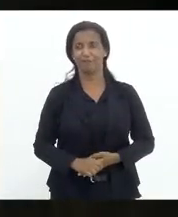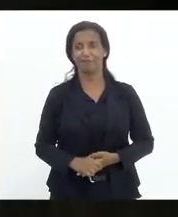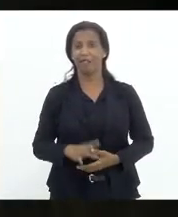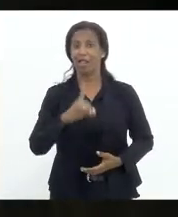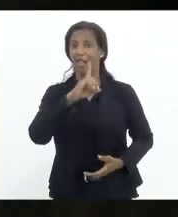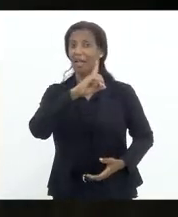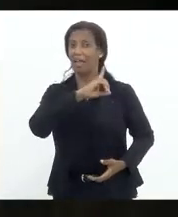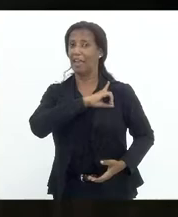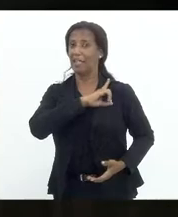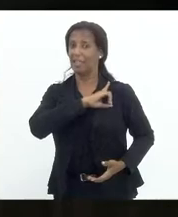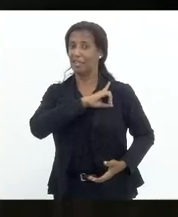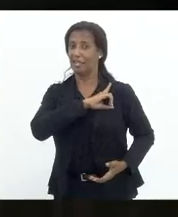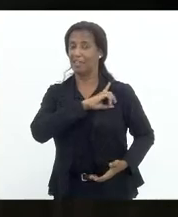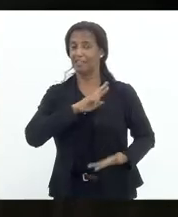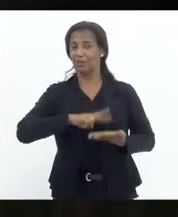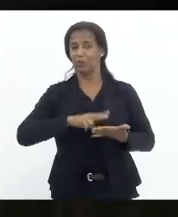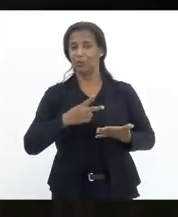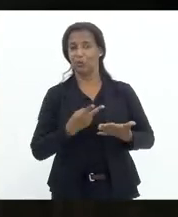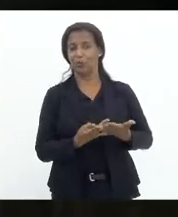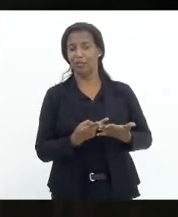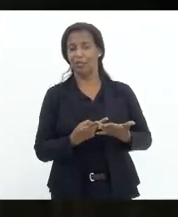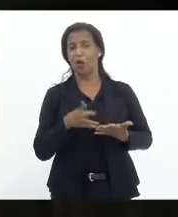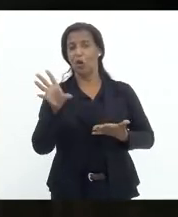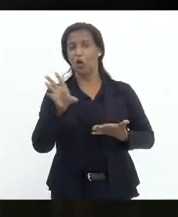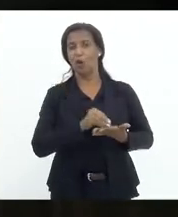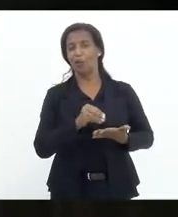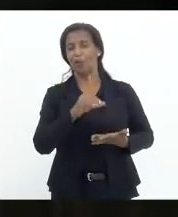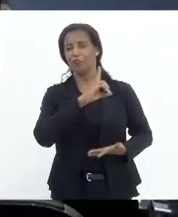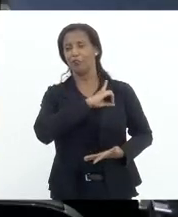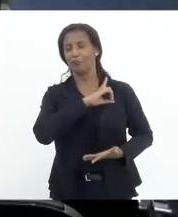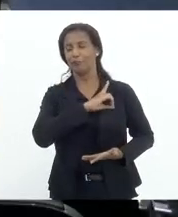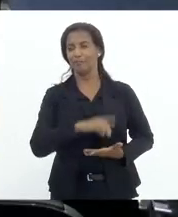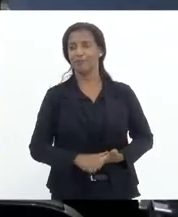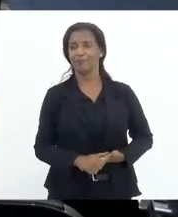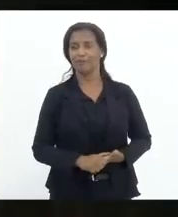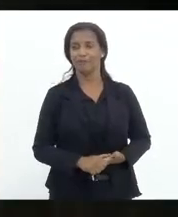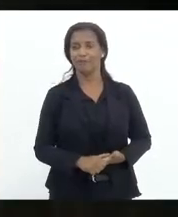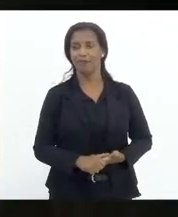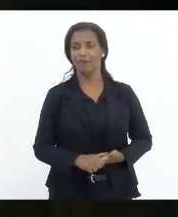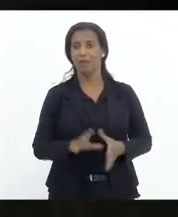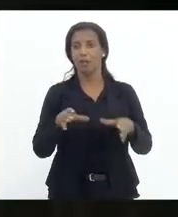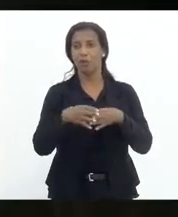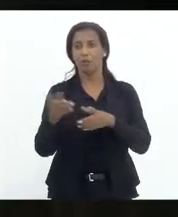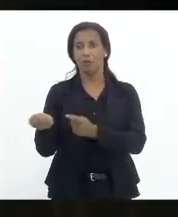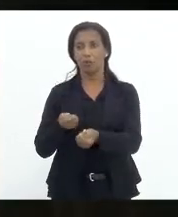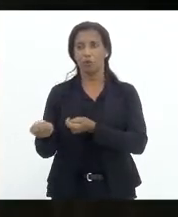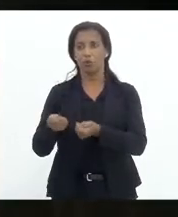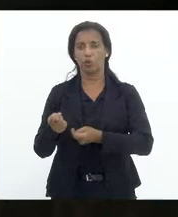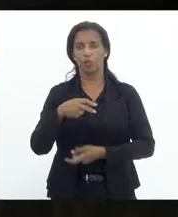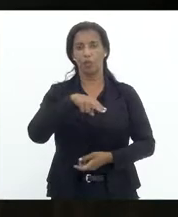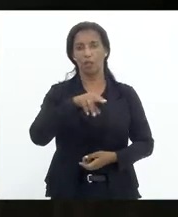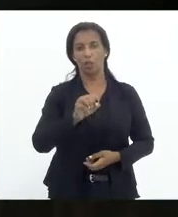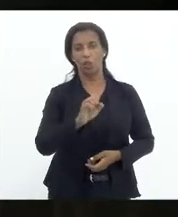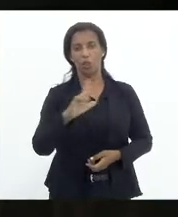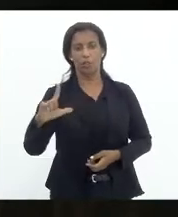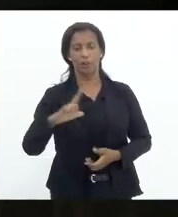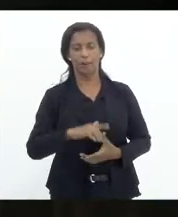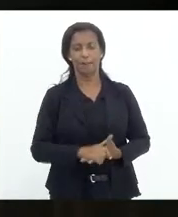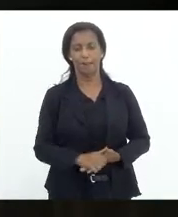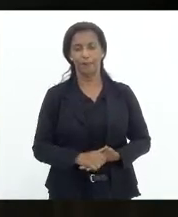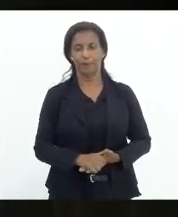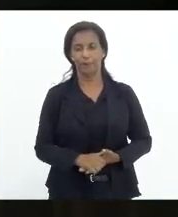ela é Delegada do Blade deputada e pela comissão de Economia Deputado Noel de Carvalho